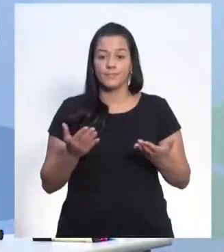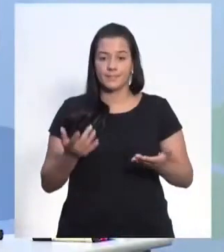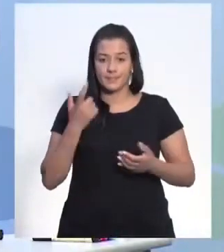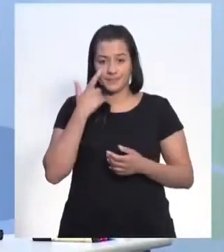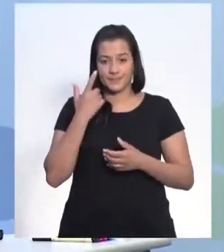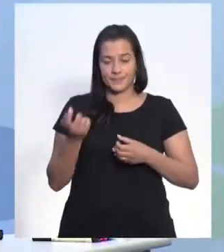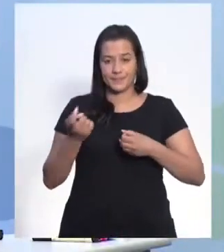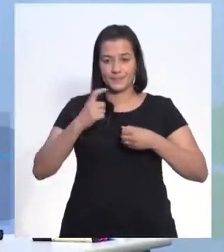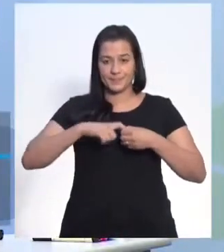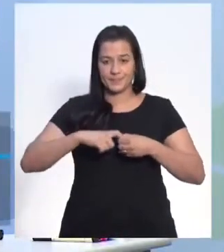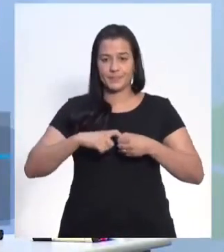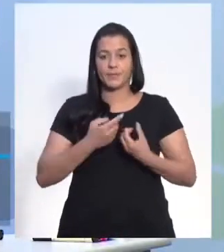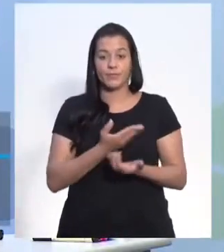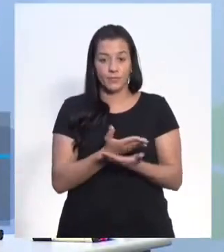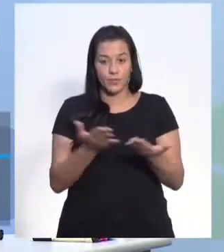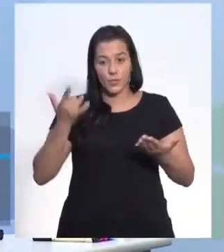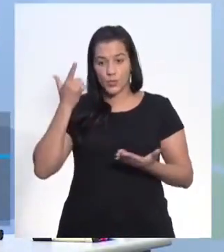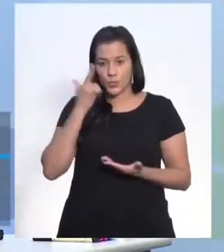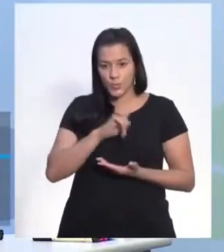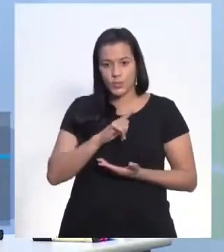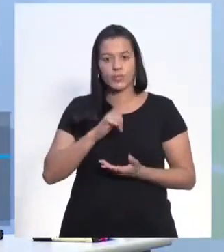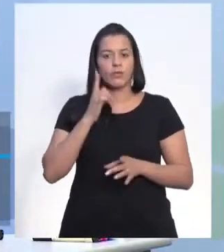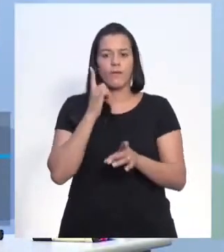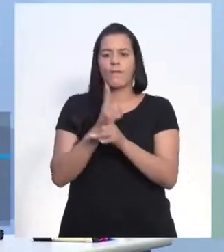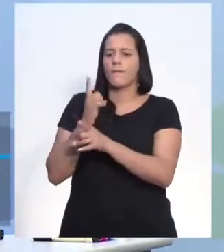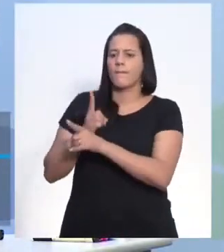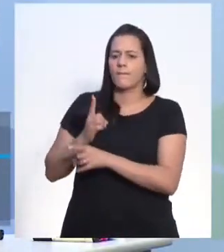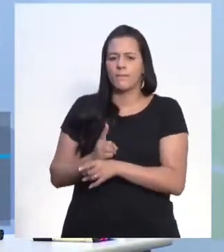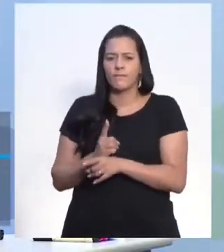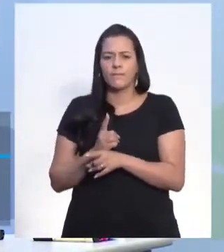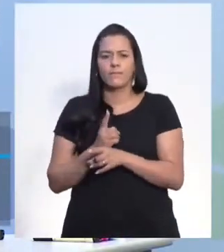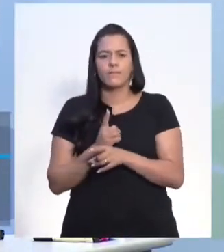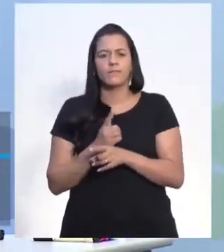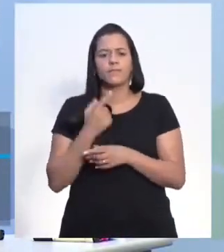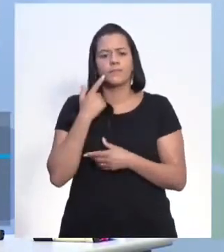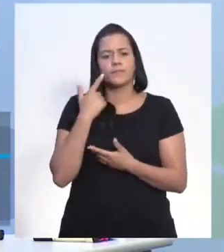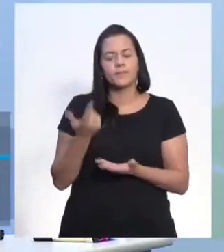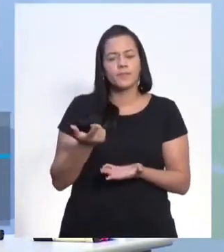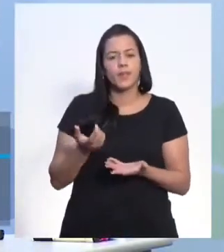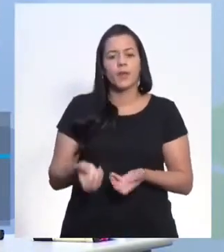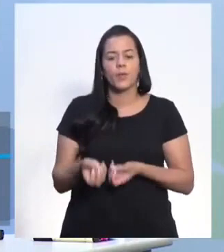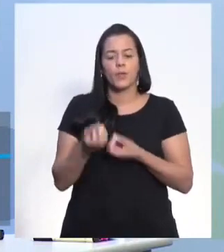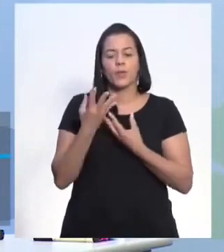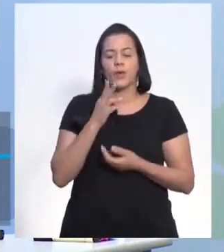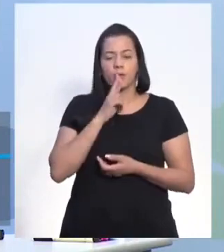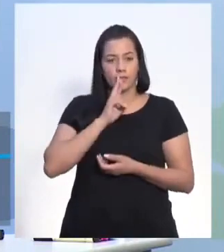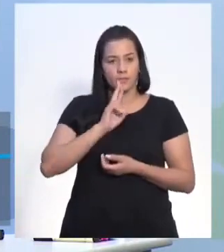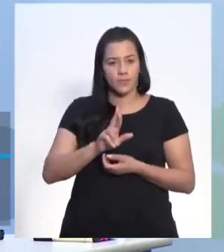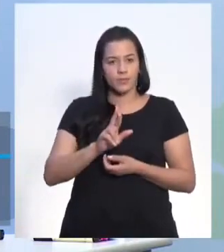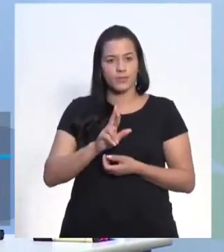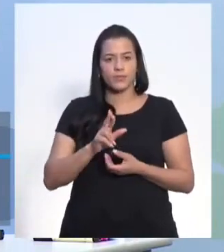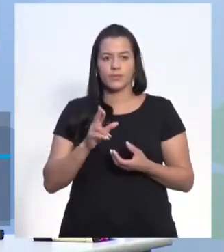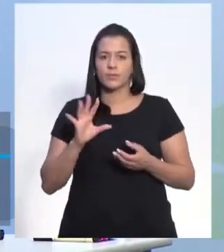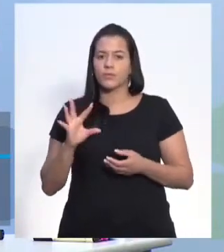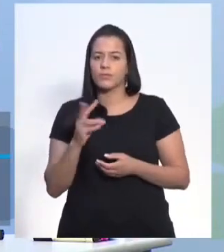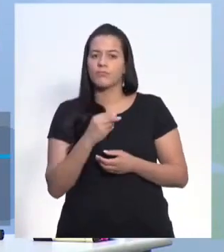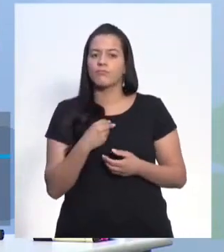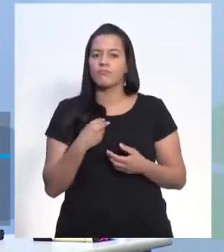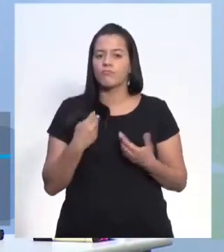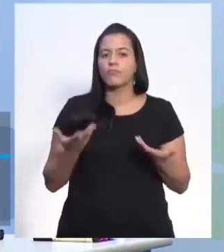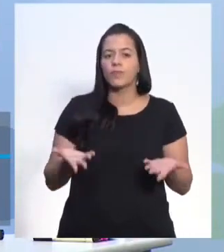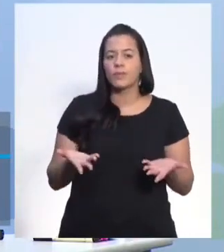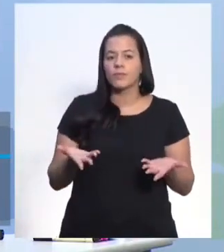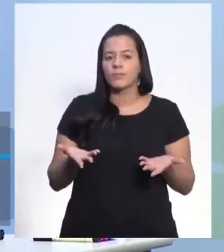Voltamos do chat. E aí, vocês conseguiram descobrir cara a cara no lançamento de duas moedas? Qual é a probabilidade? Colocaram qual resposta?